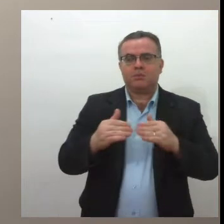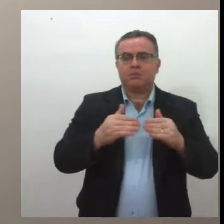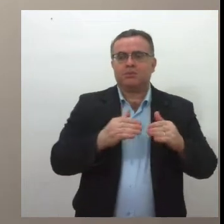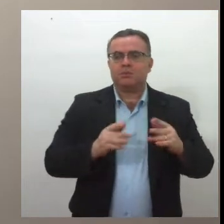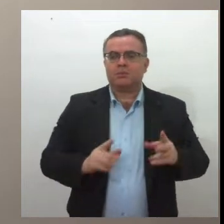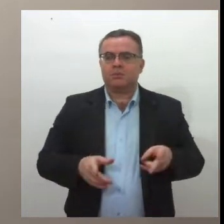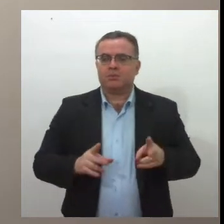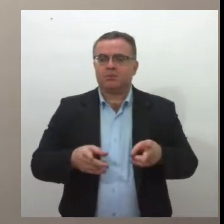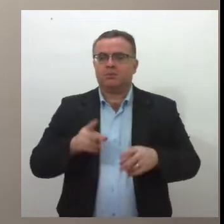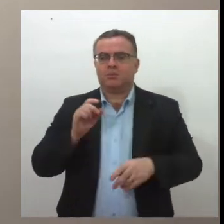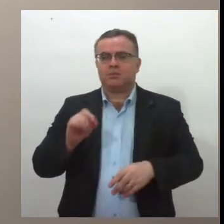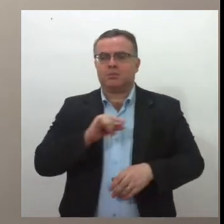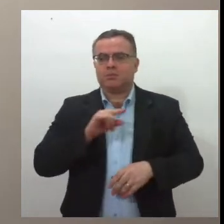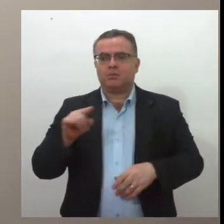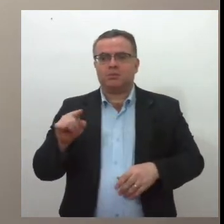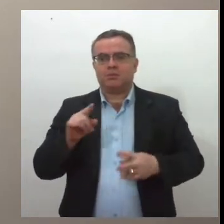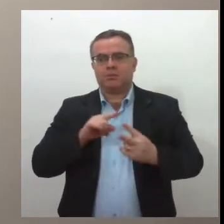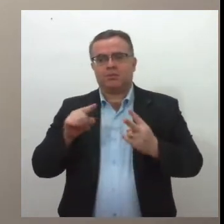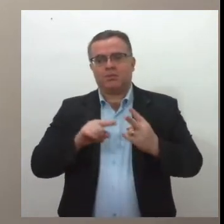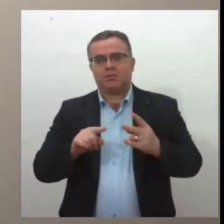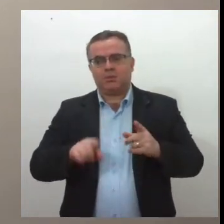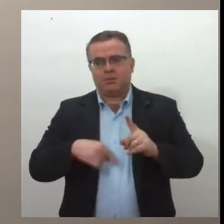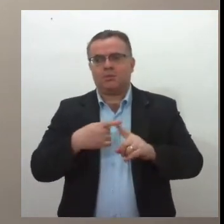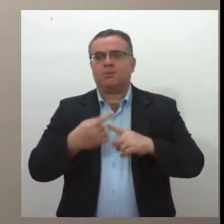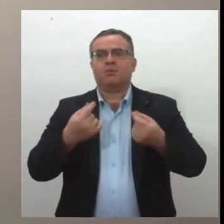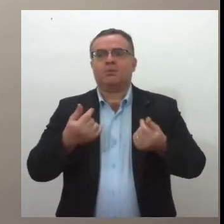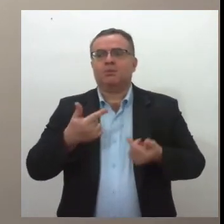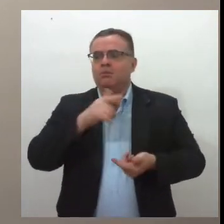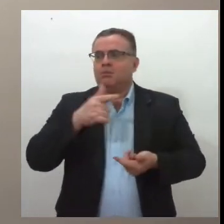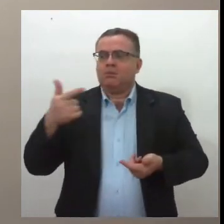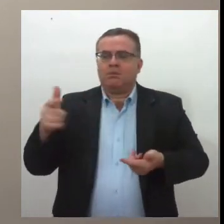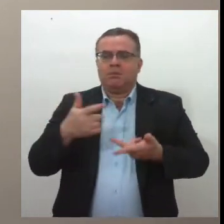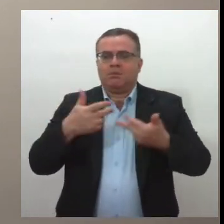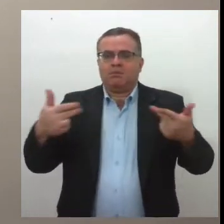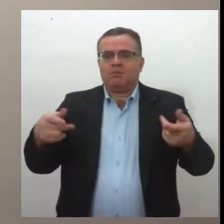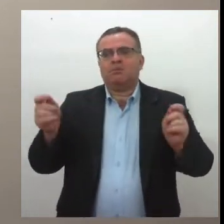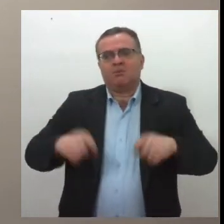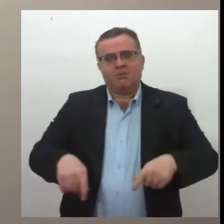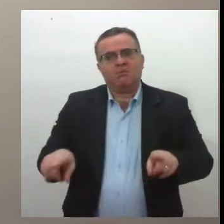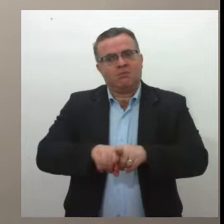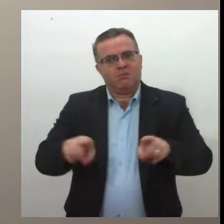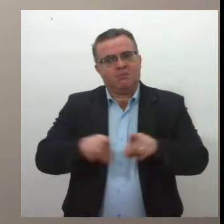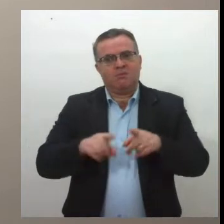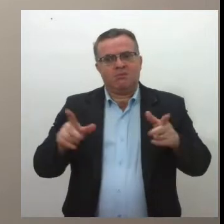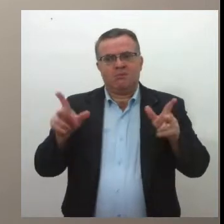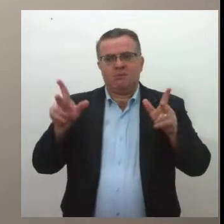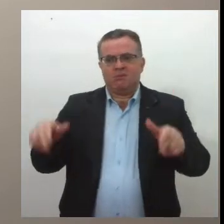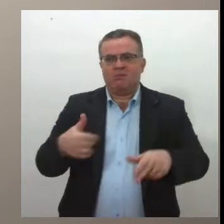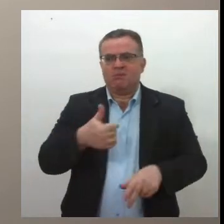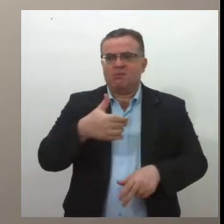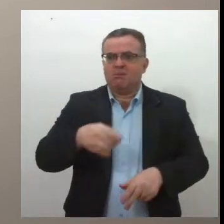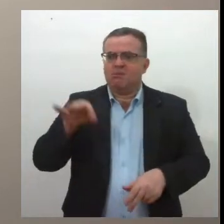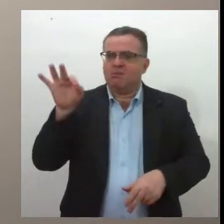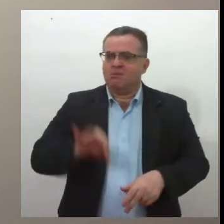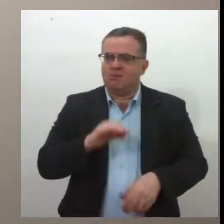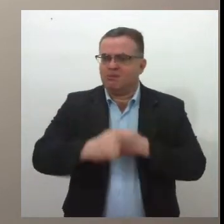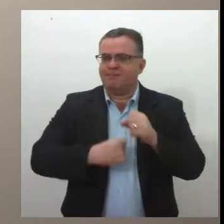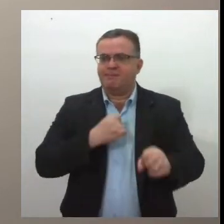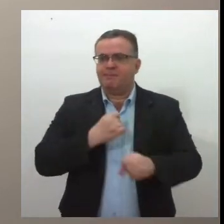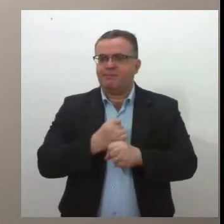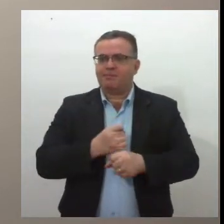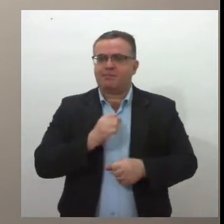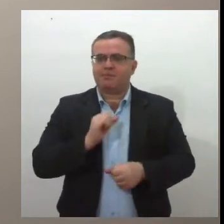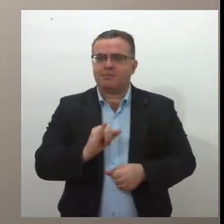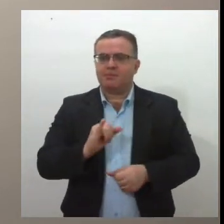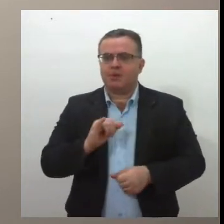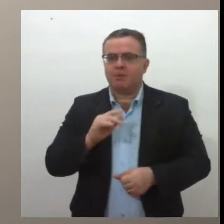produtiva, e se esses dois itens aumentam, os demais preços também. É como a gente falou aqui, está mais de 10% ao ano, o IPCA, é